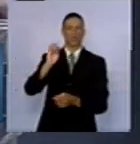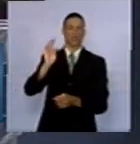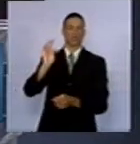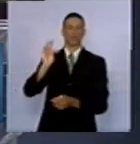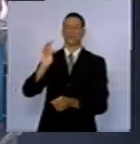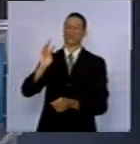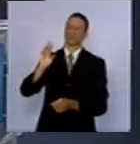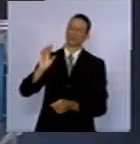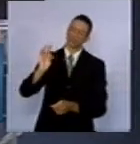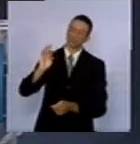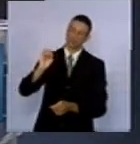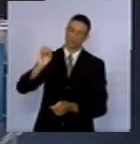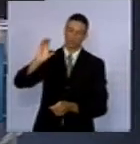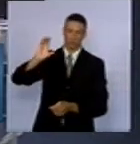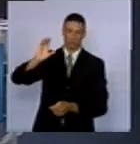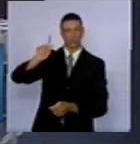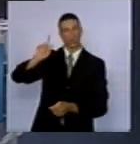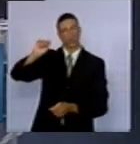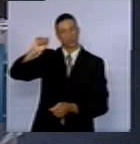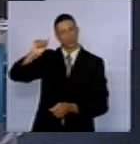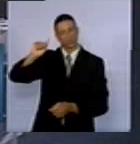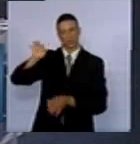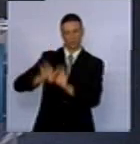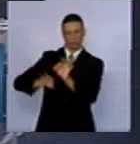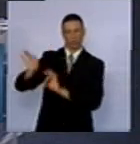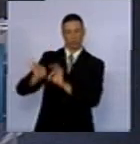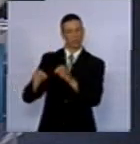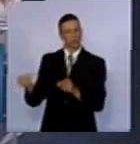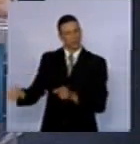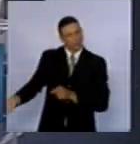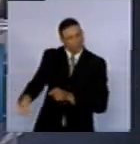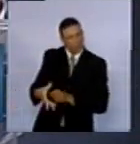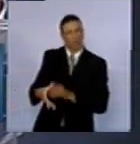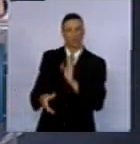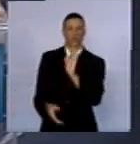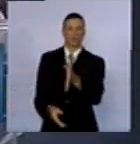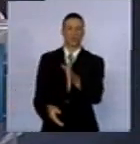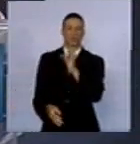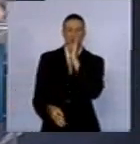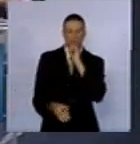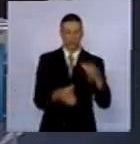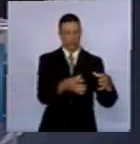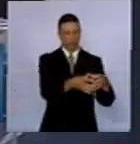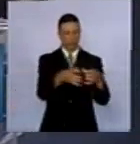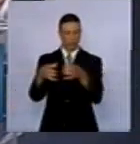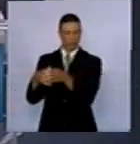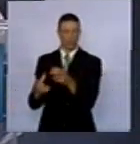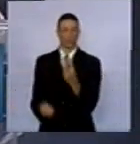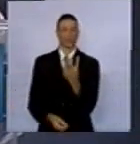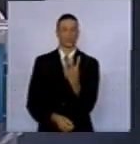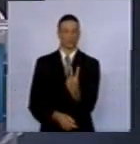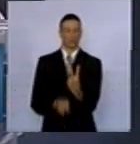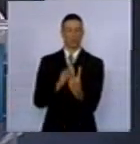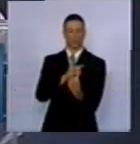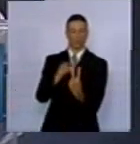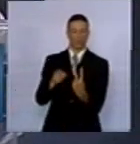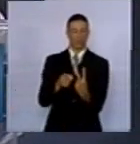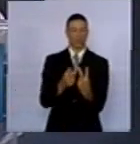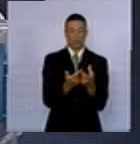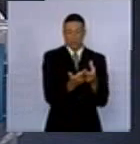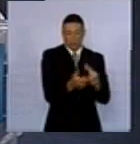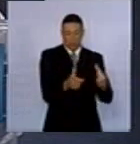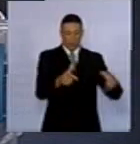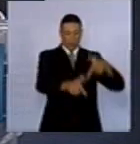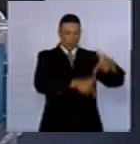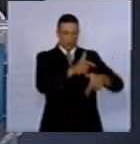um mercado concentrado nós podemos observar outras cidades recentes de que você tem basicamente dois grupos né que tem uma grande atuação